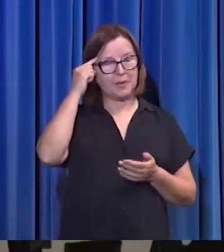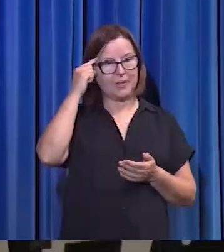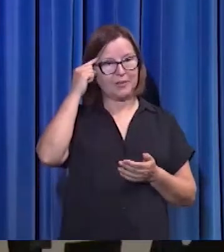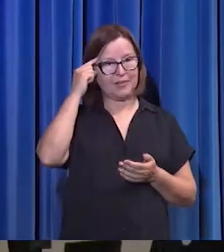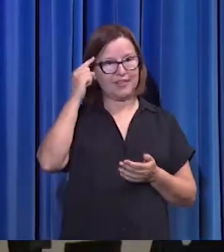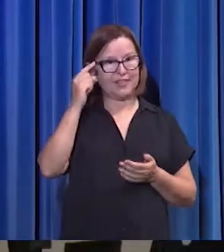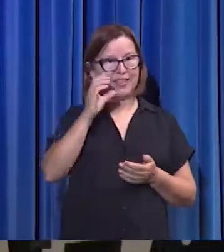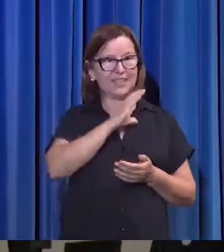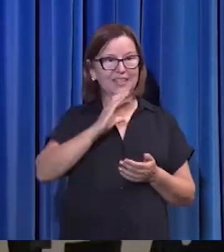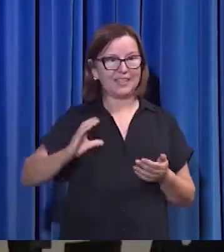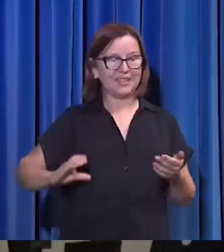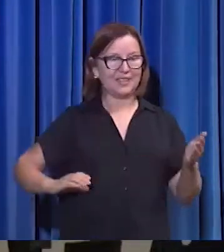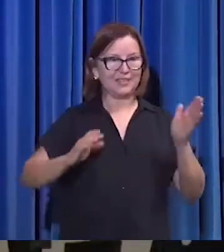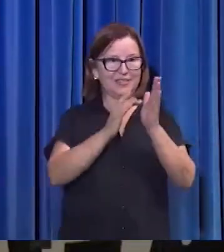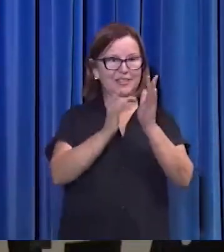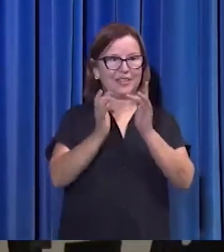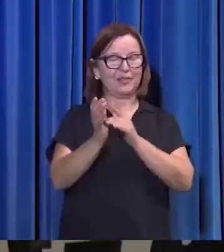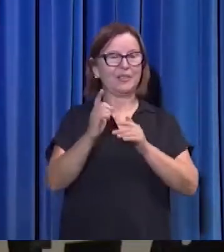sendo Deus,